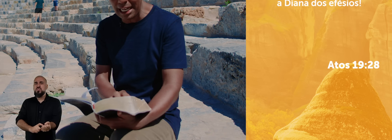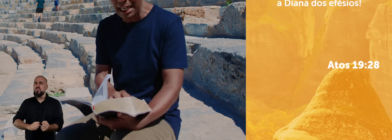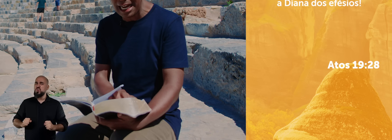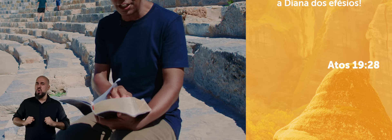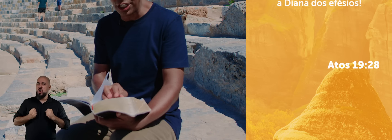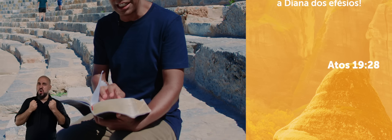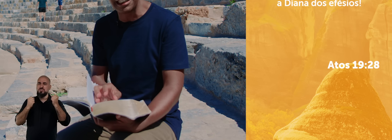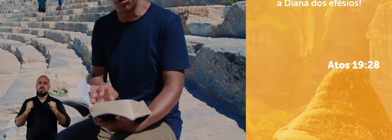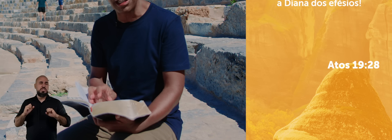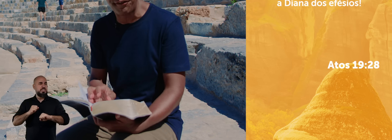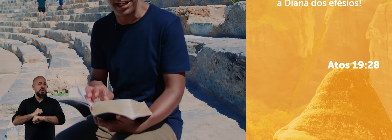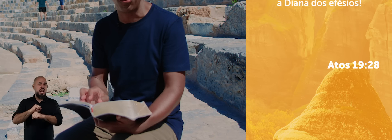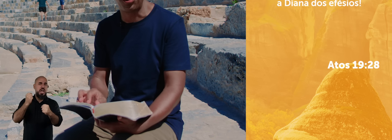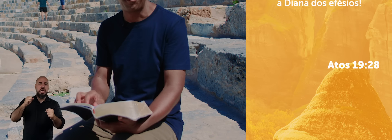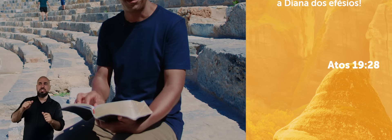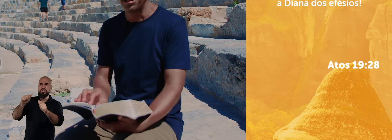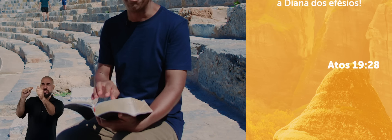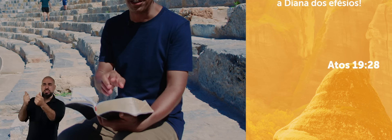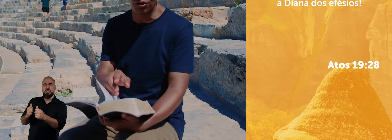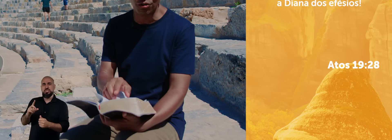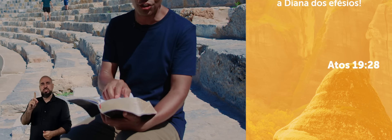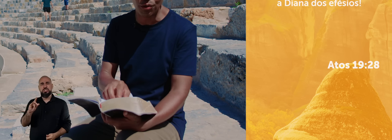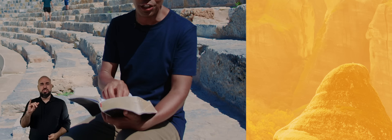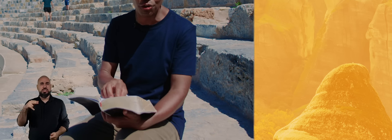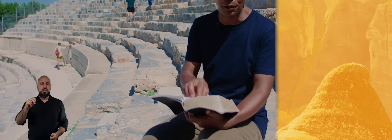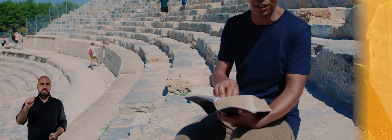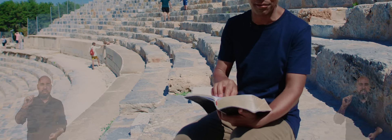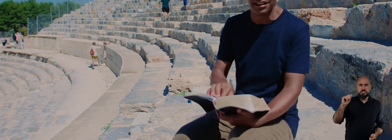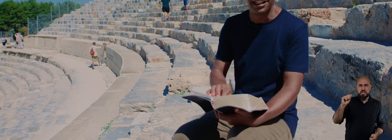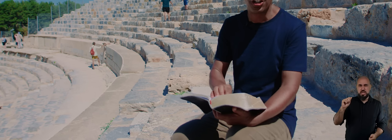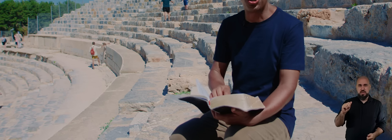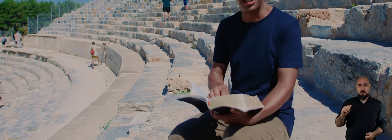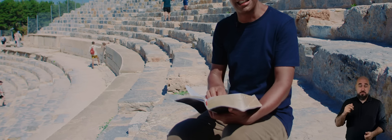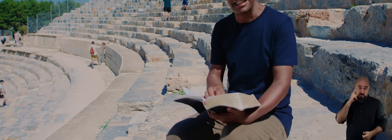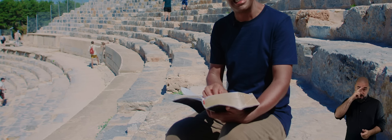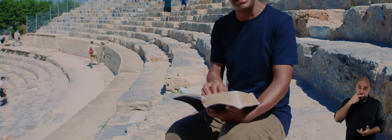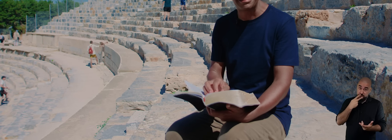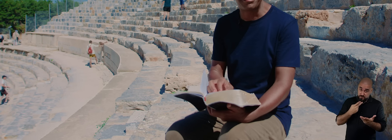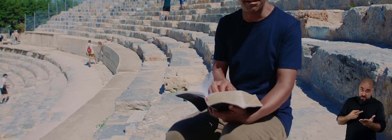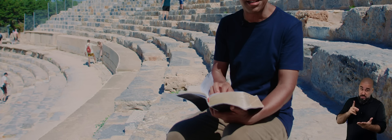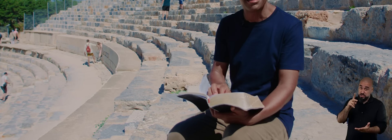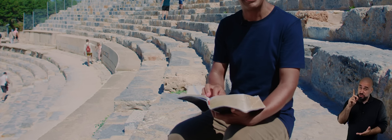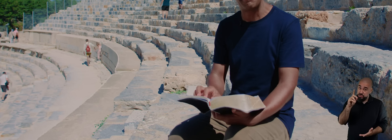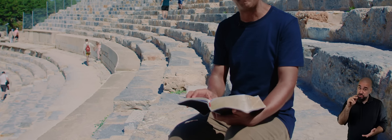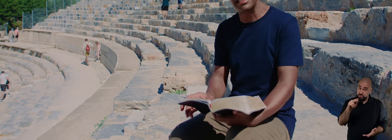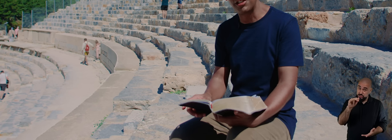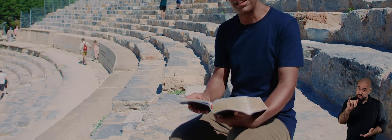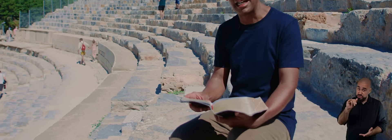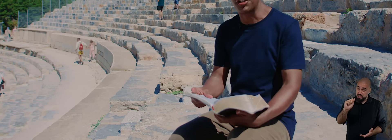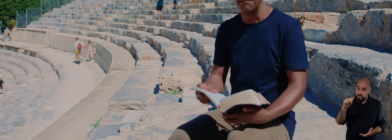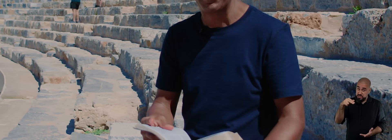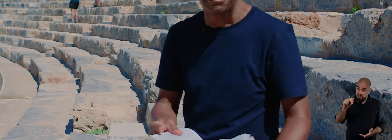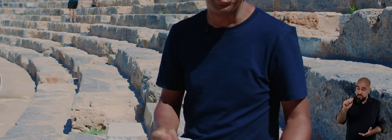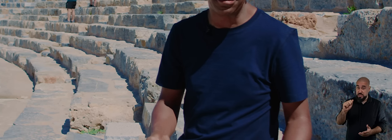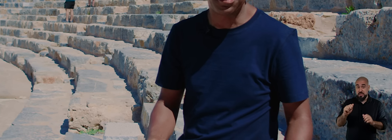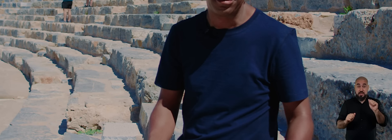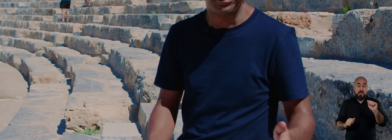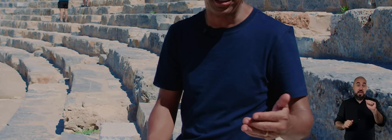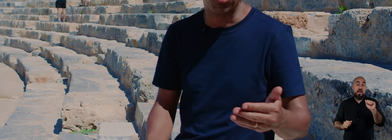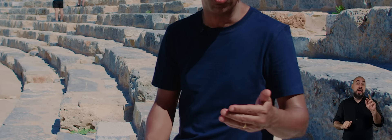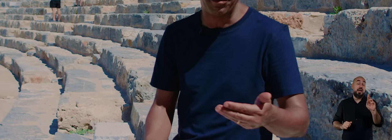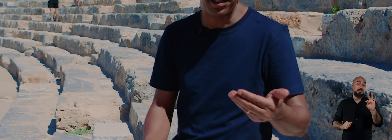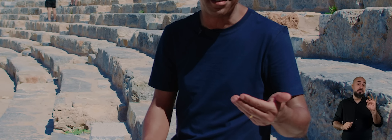grande é a Diana dos Efésios. Lembrando que eu disse no início do programa que Diana e Ártemis é a mesma divindade,